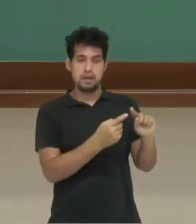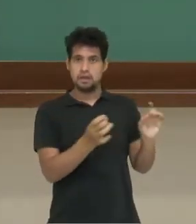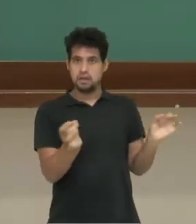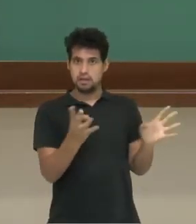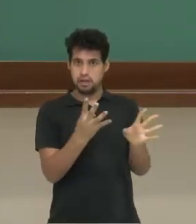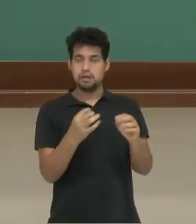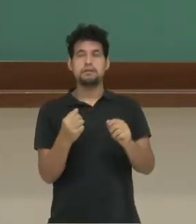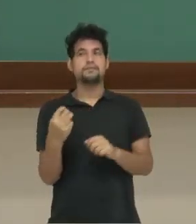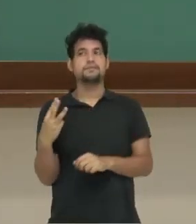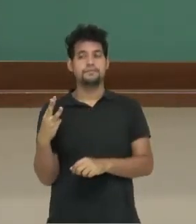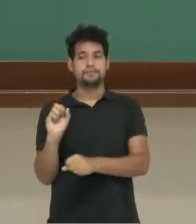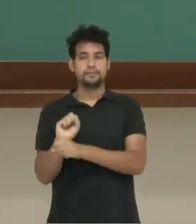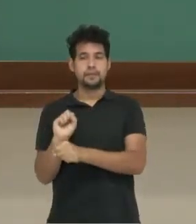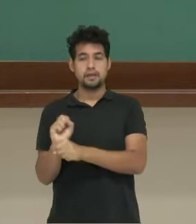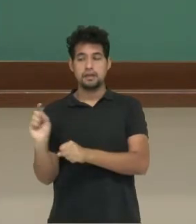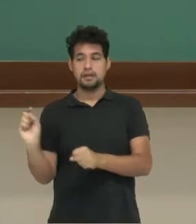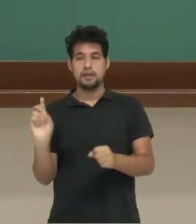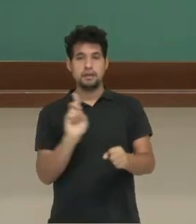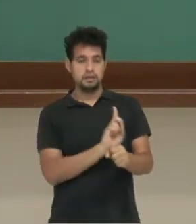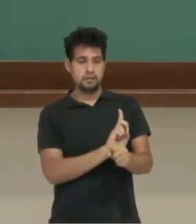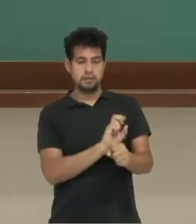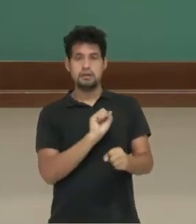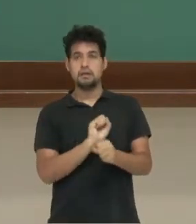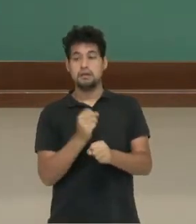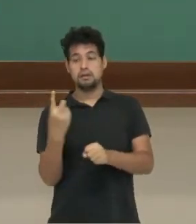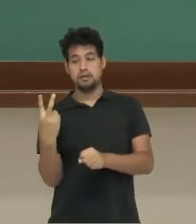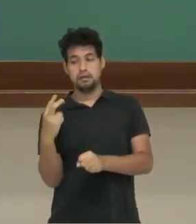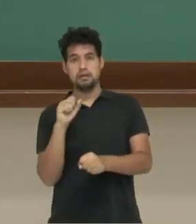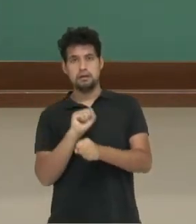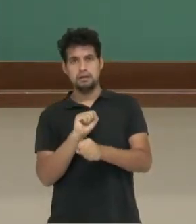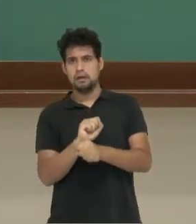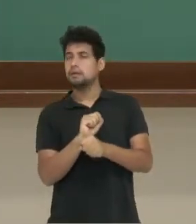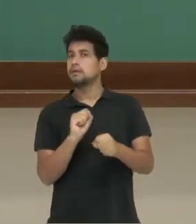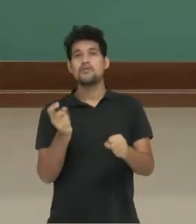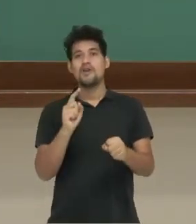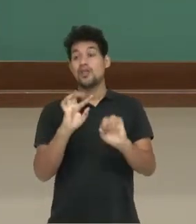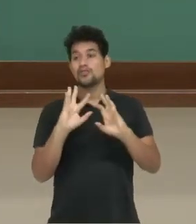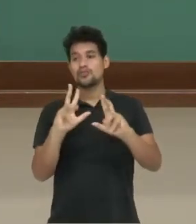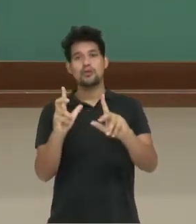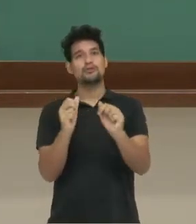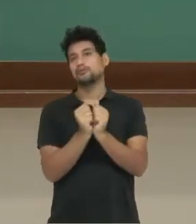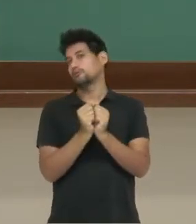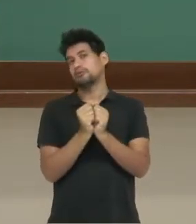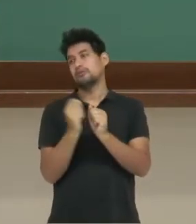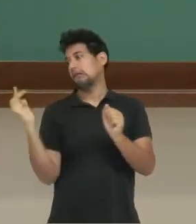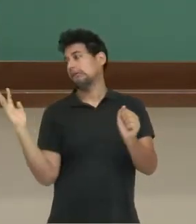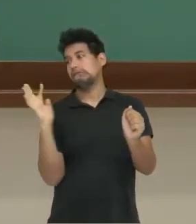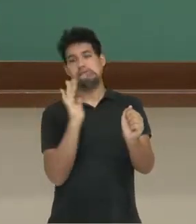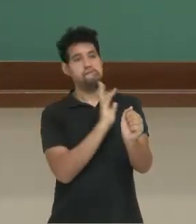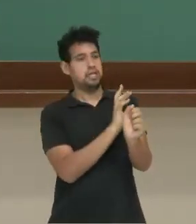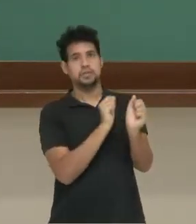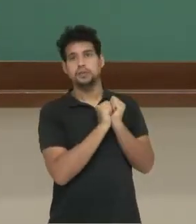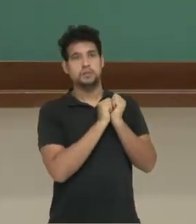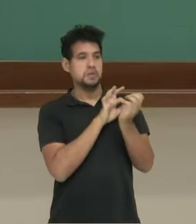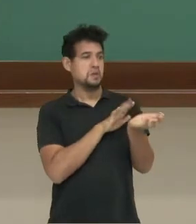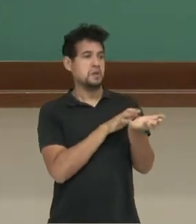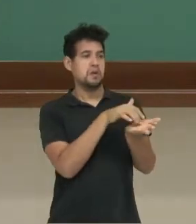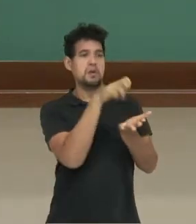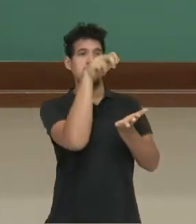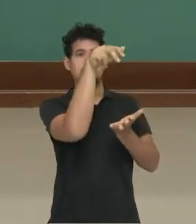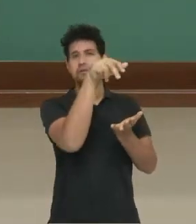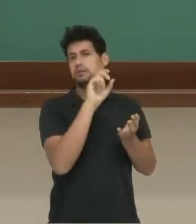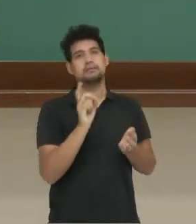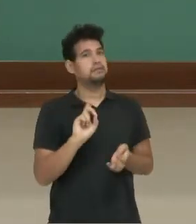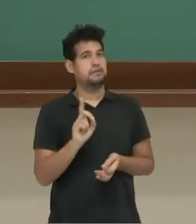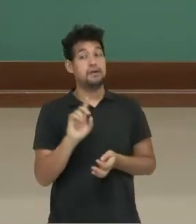seu lançamento ou o seu arremesso, ok? Então eles não competem todos ao mesmo tempo, não é todo mundo no mesmo